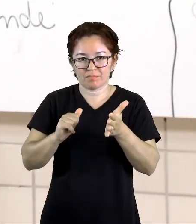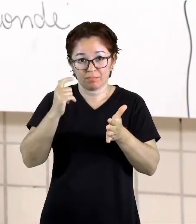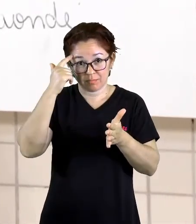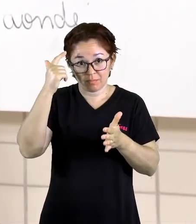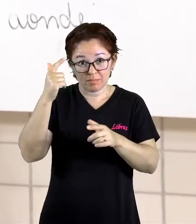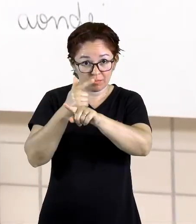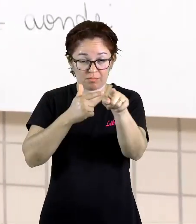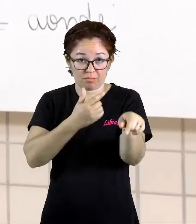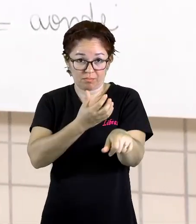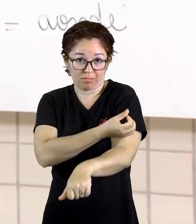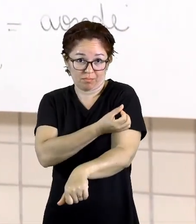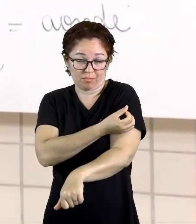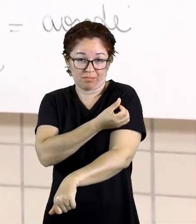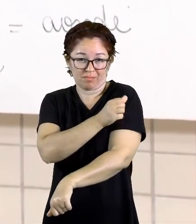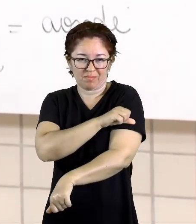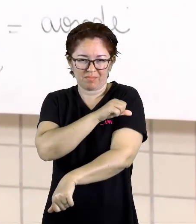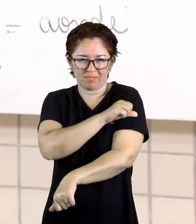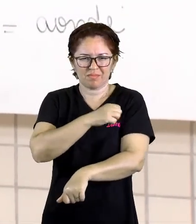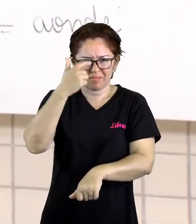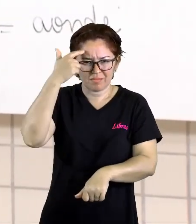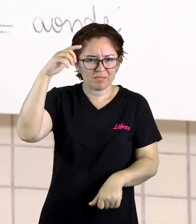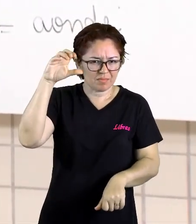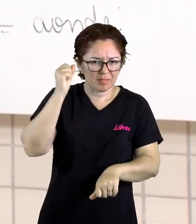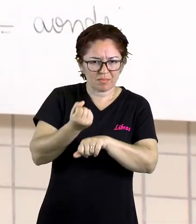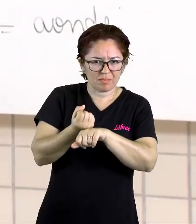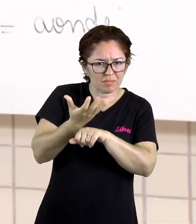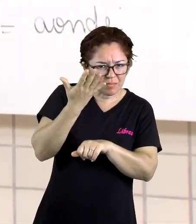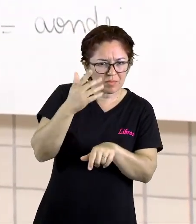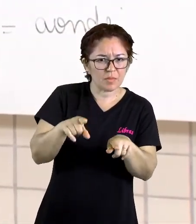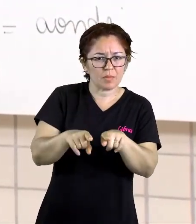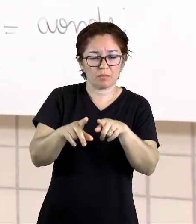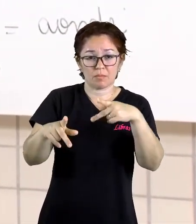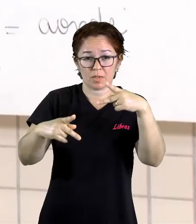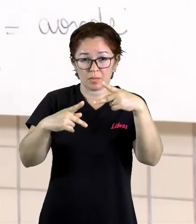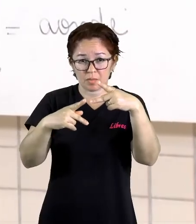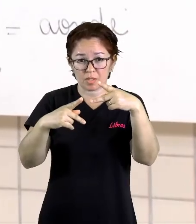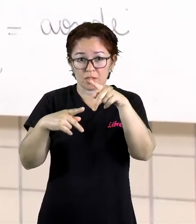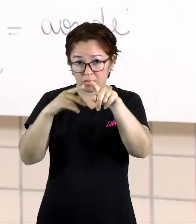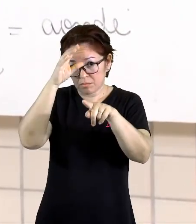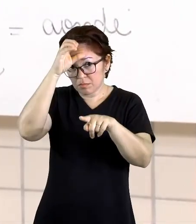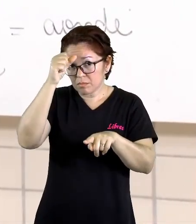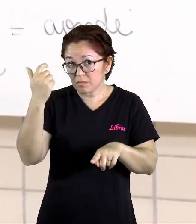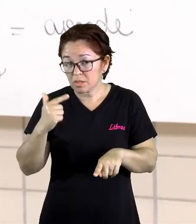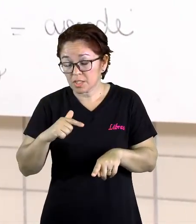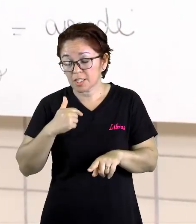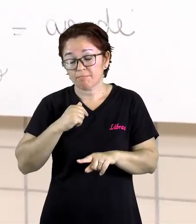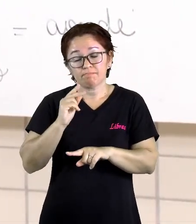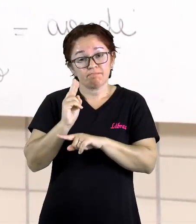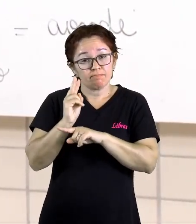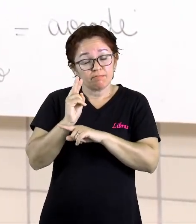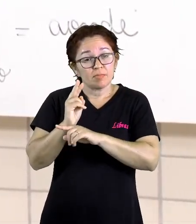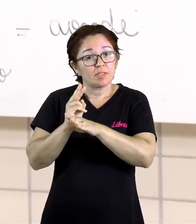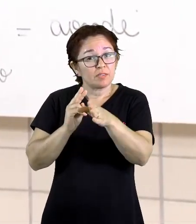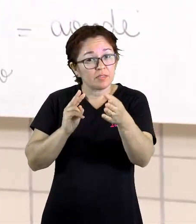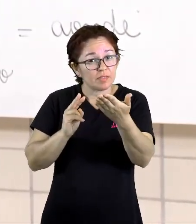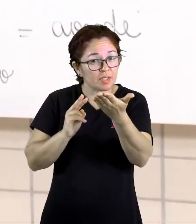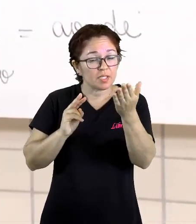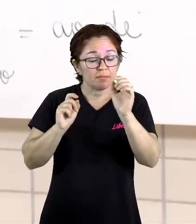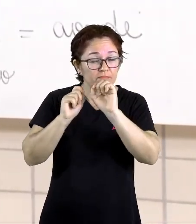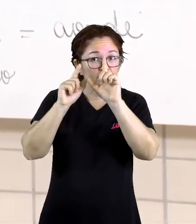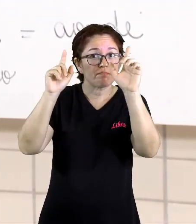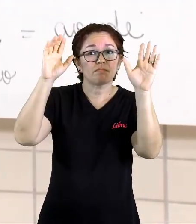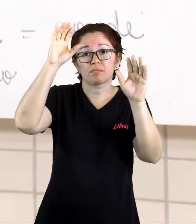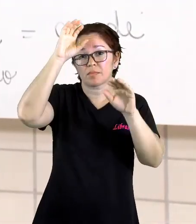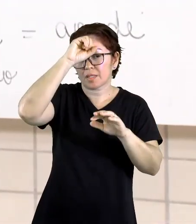o que é o podcast e o que é a preposição? Espero que tenham compreendido. Procurem um podcast sobre algo